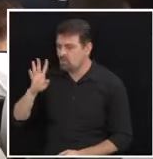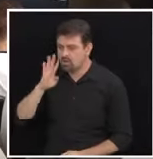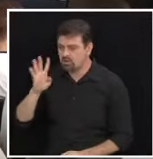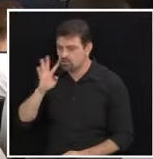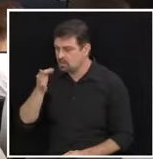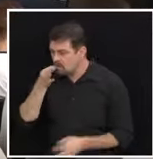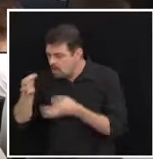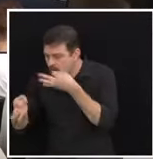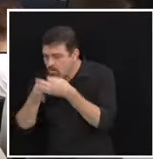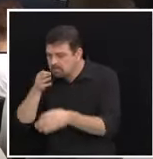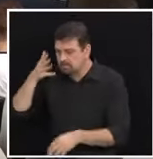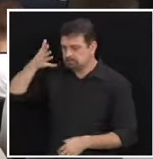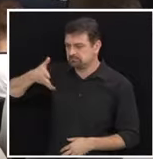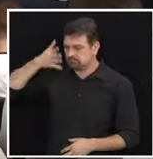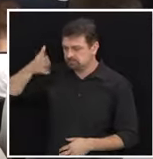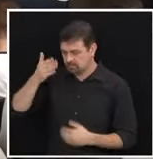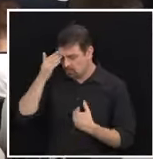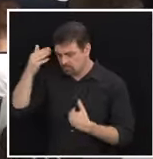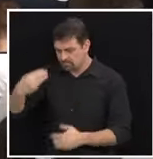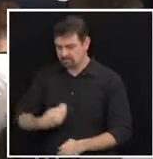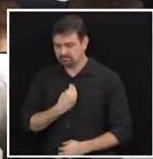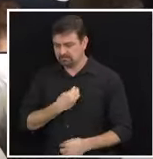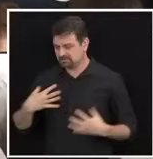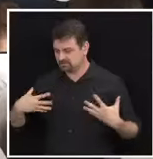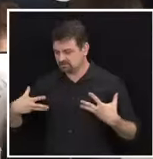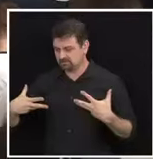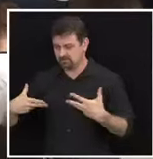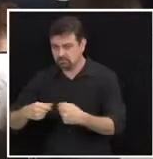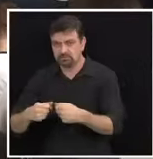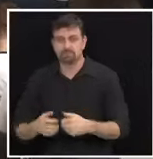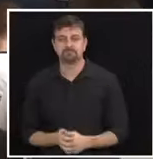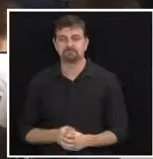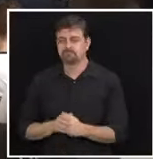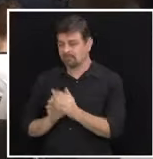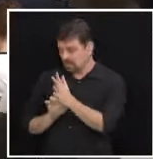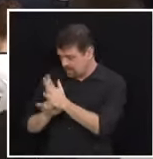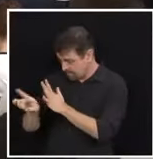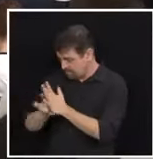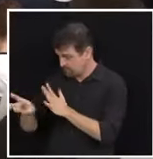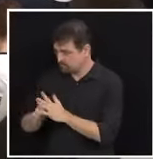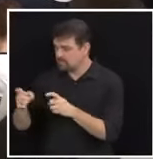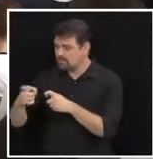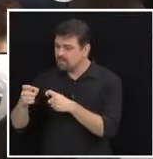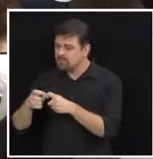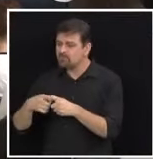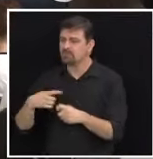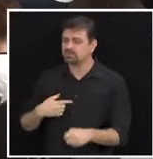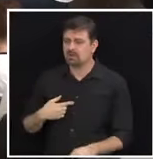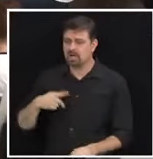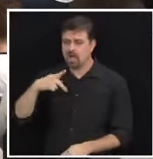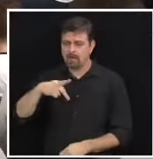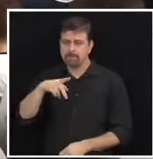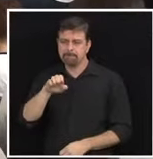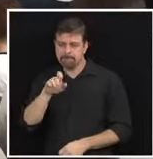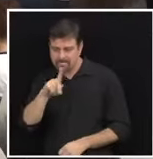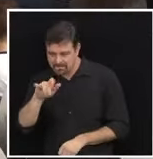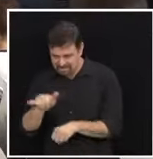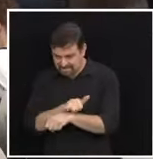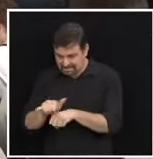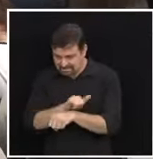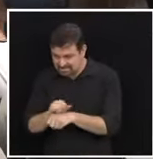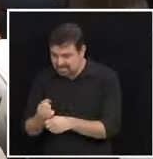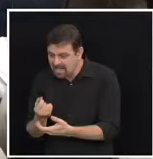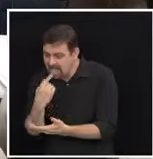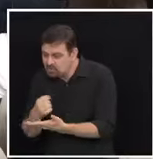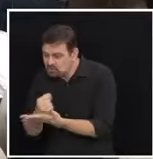mundo presente. Muito obrigada pela presença antecipadamente. Doutor, eu queria perguntar, já que a gente falou sobre o PEP, fala sobre o